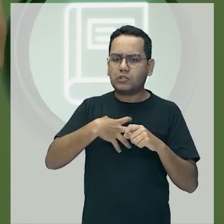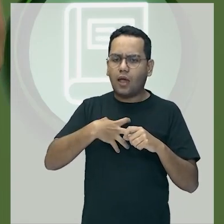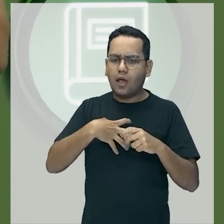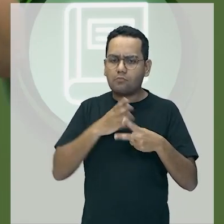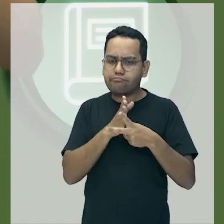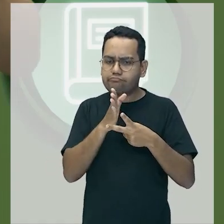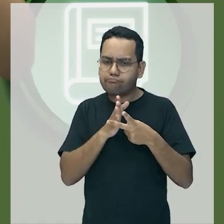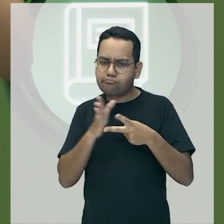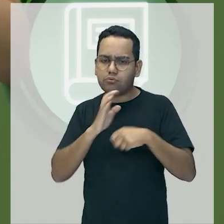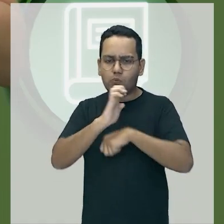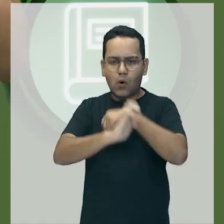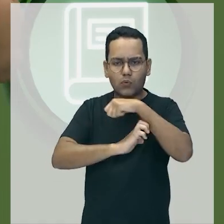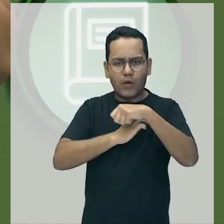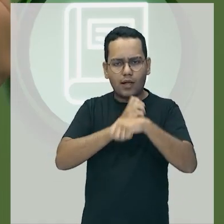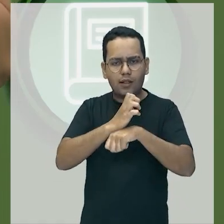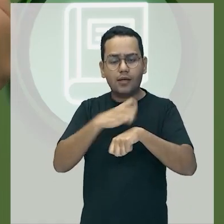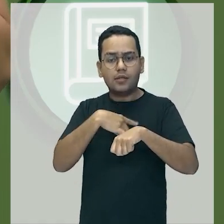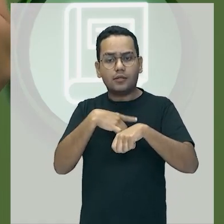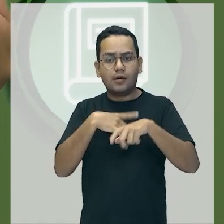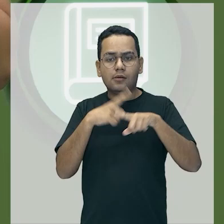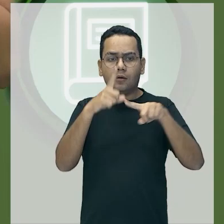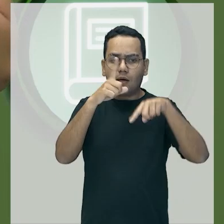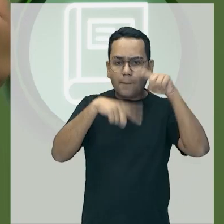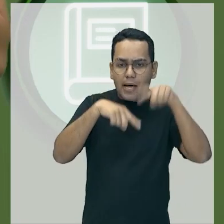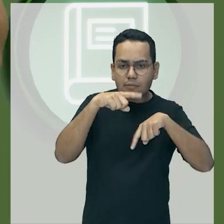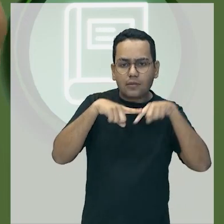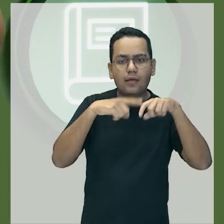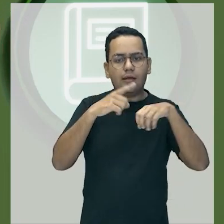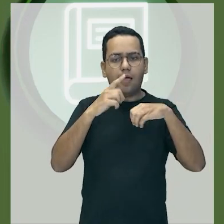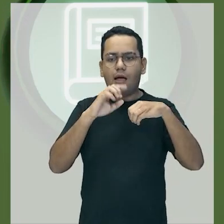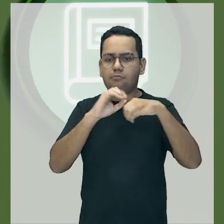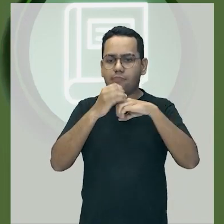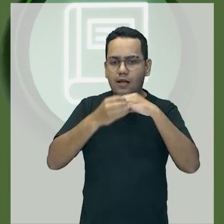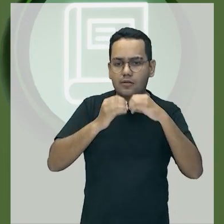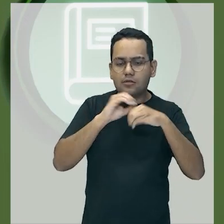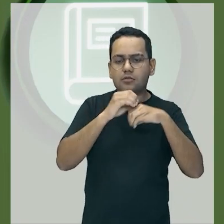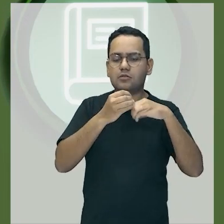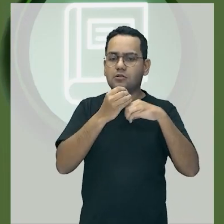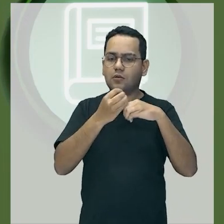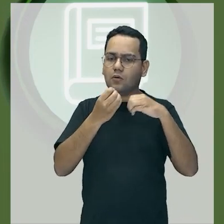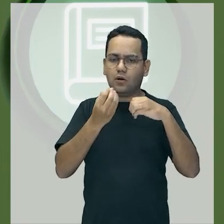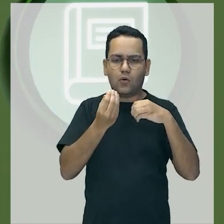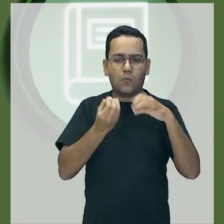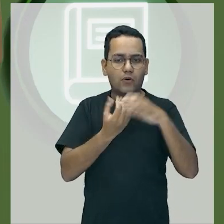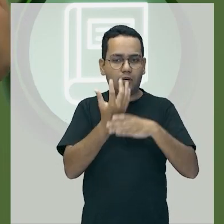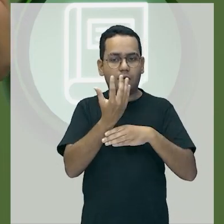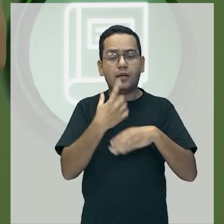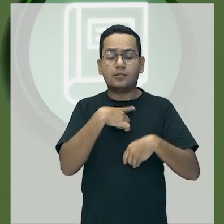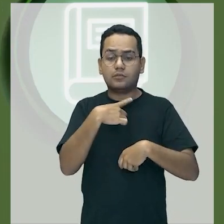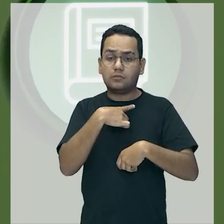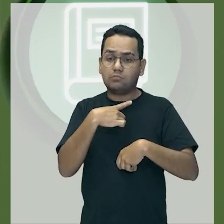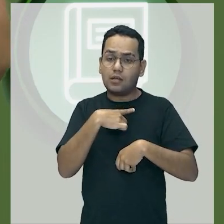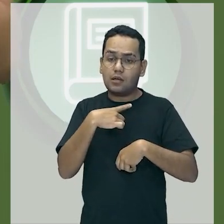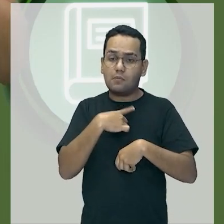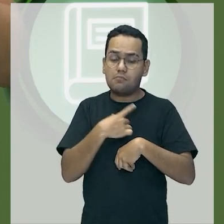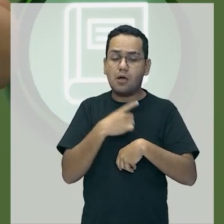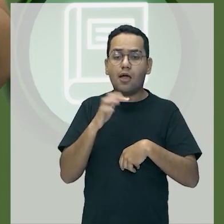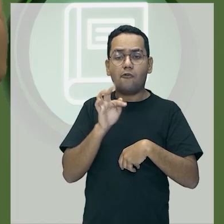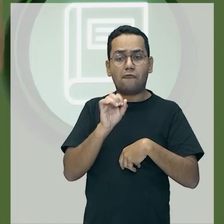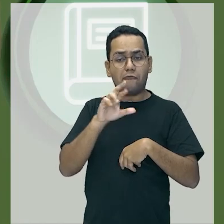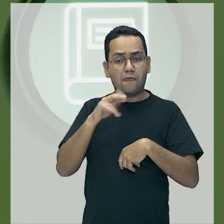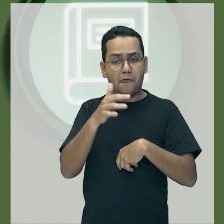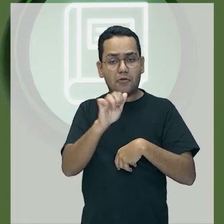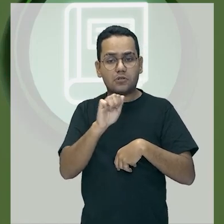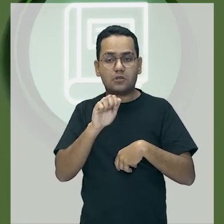das partículas, nós também temos as forças fundamentais que explicam como é que essas